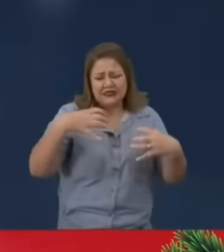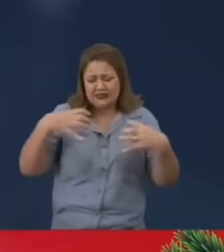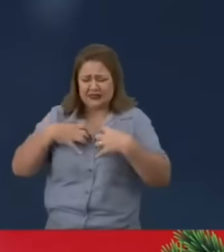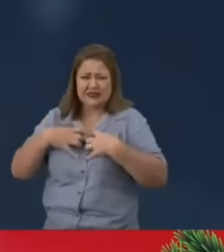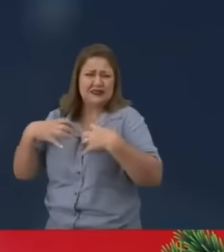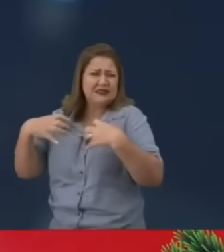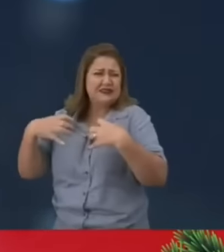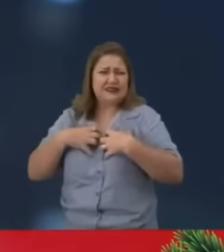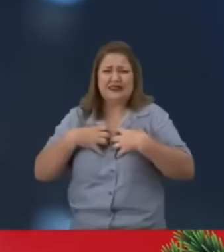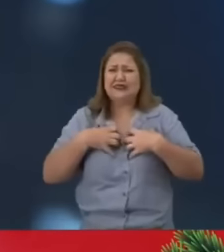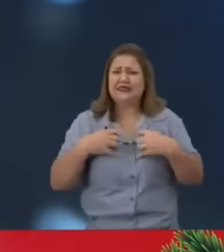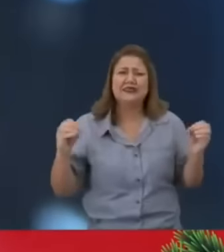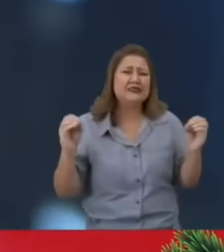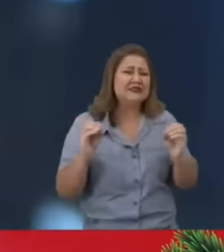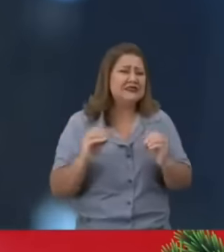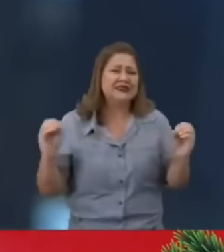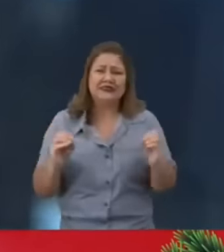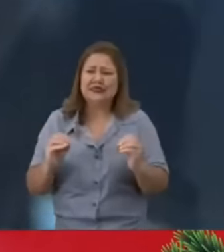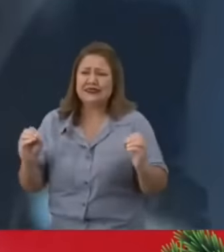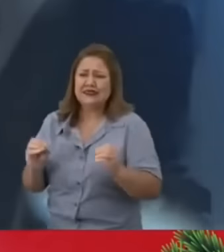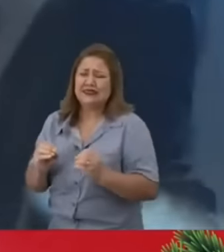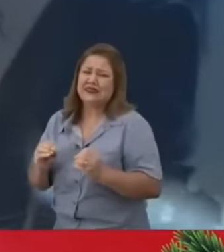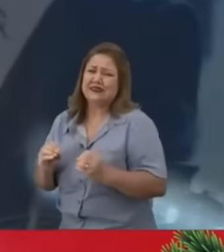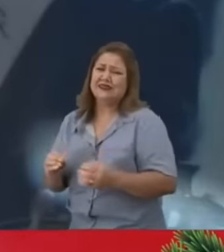de sentimento,